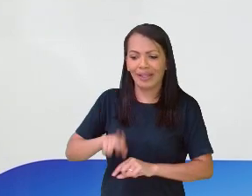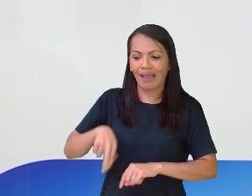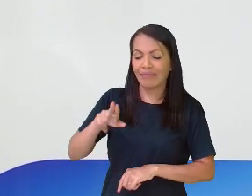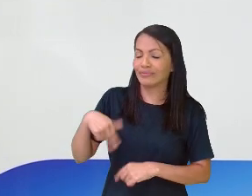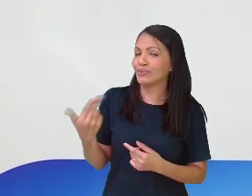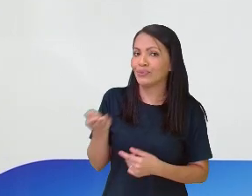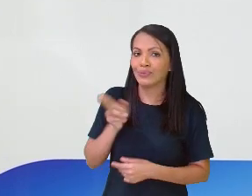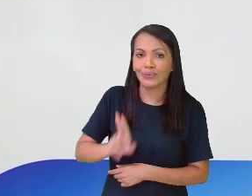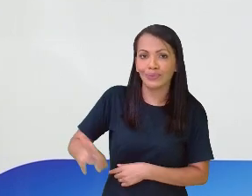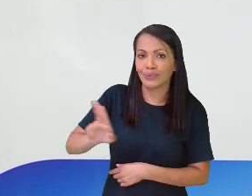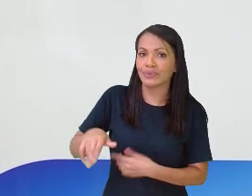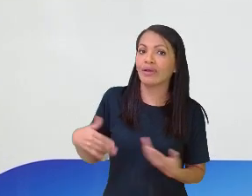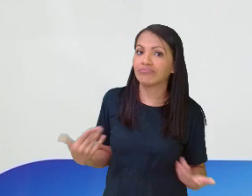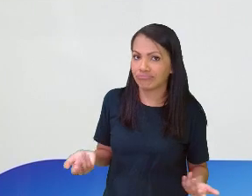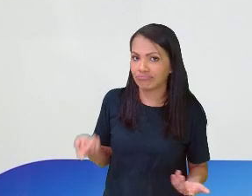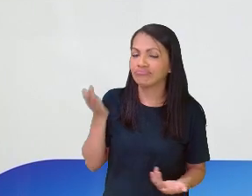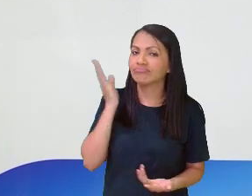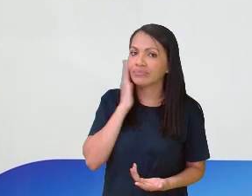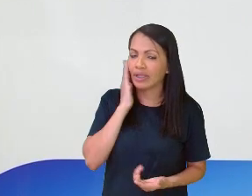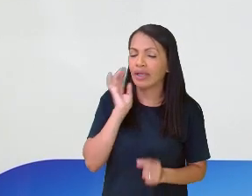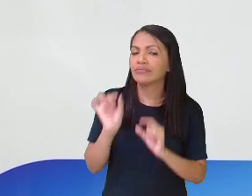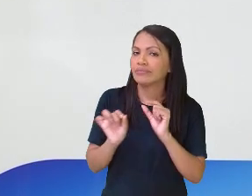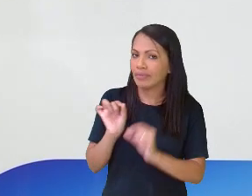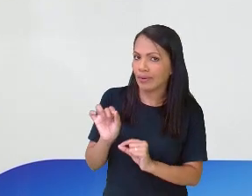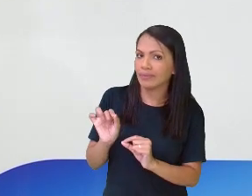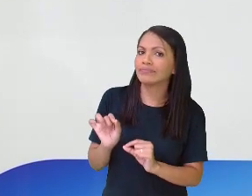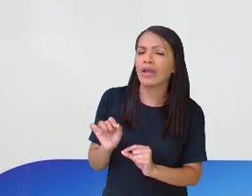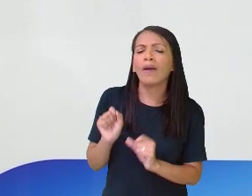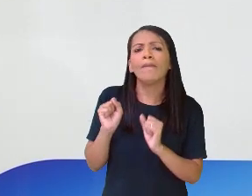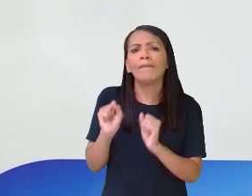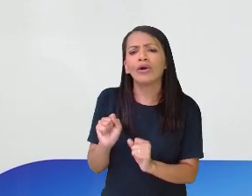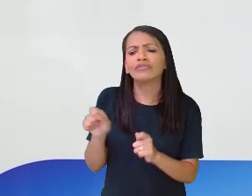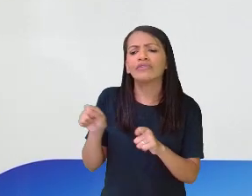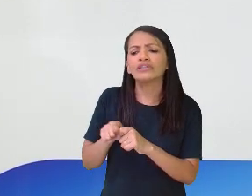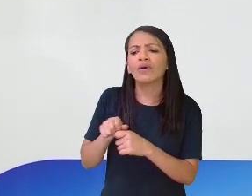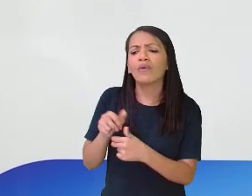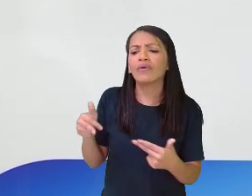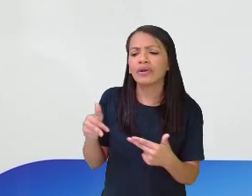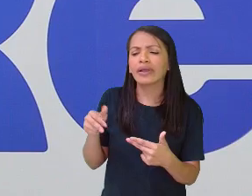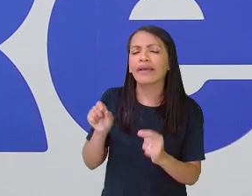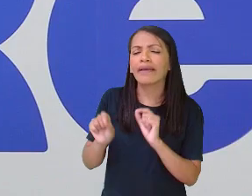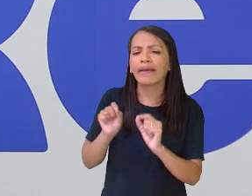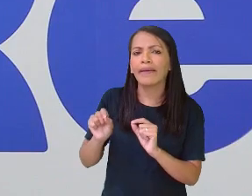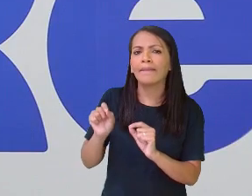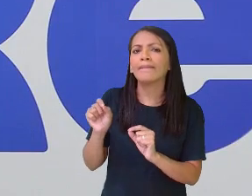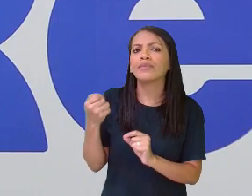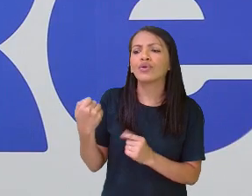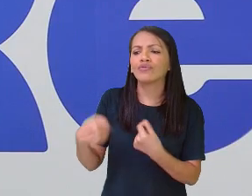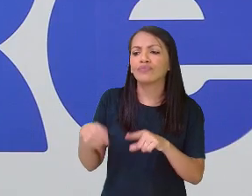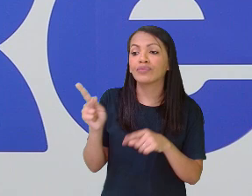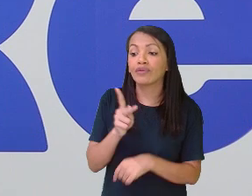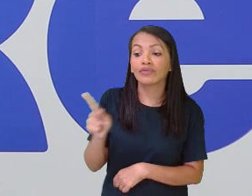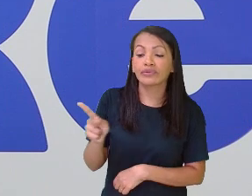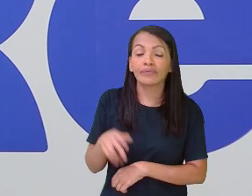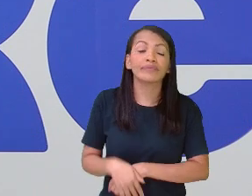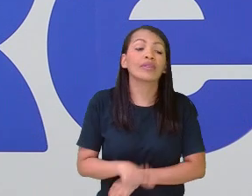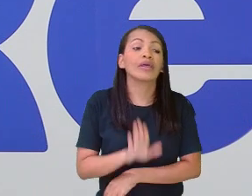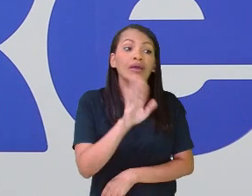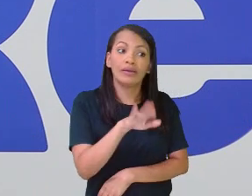fazer o quê, professora Sinara, para saber? A dica sempre é, né, pesquisar a palavra